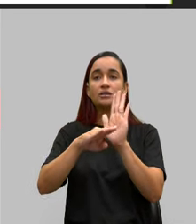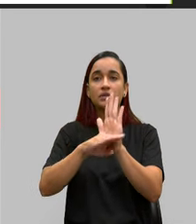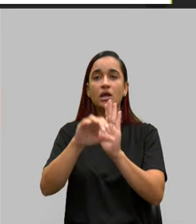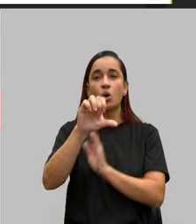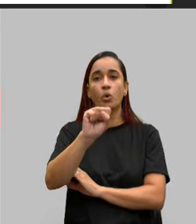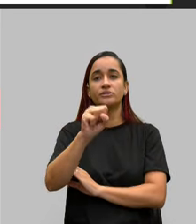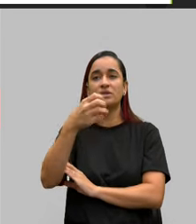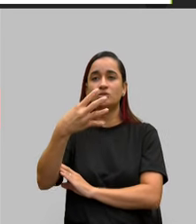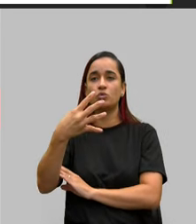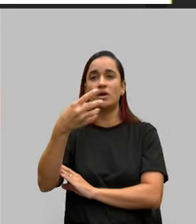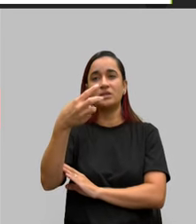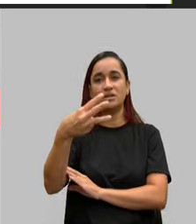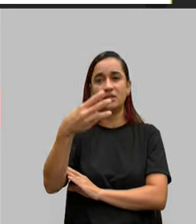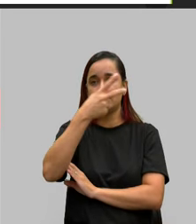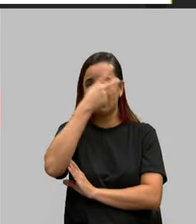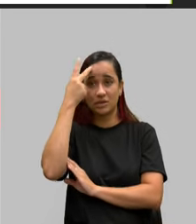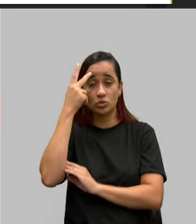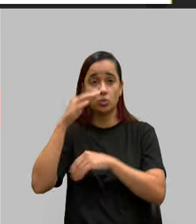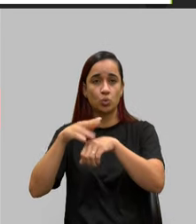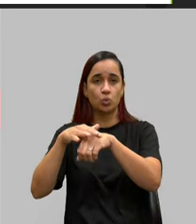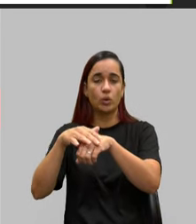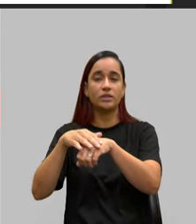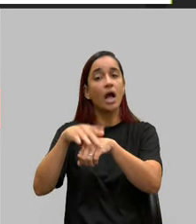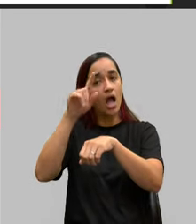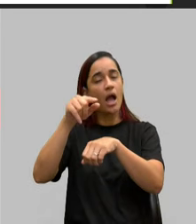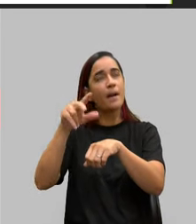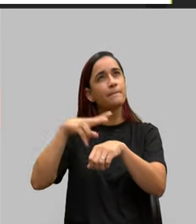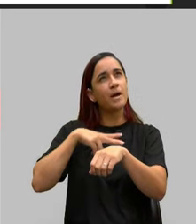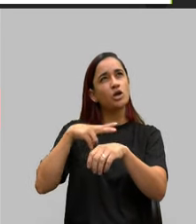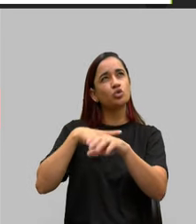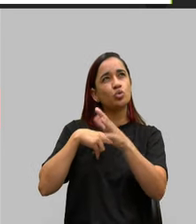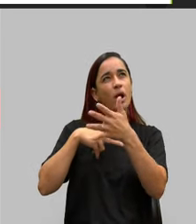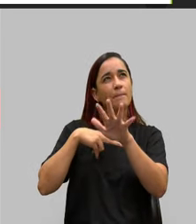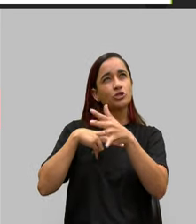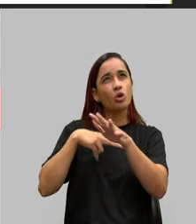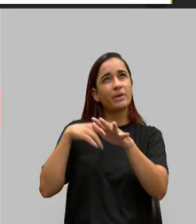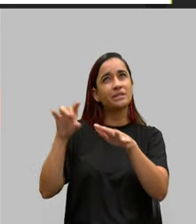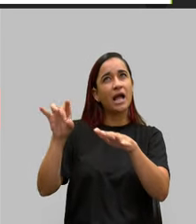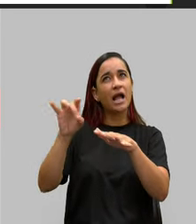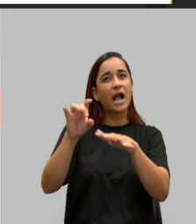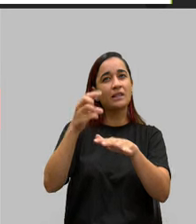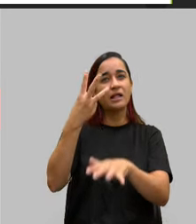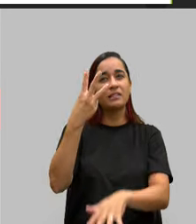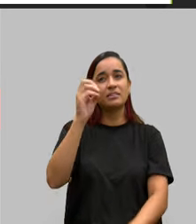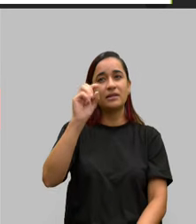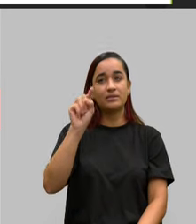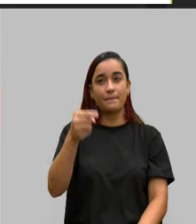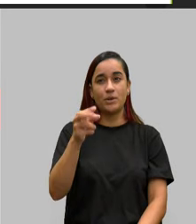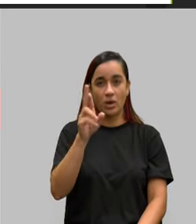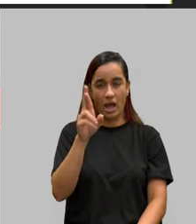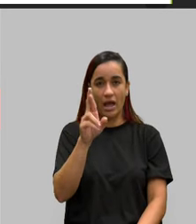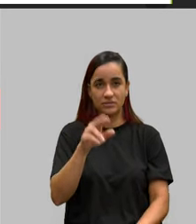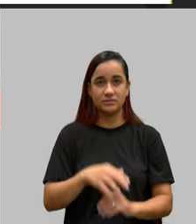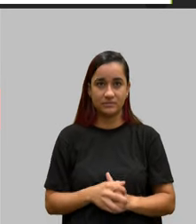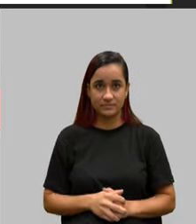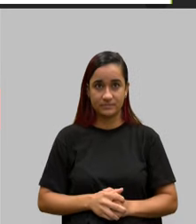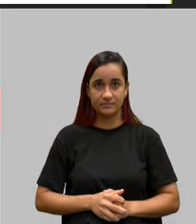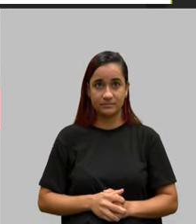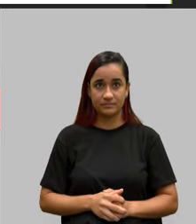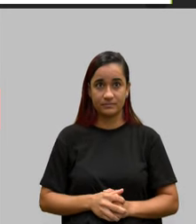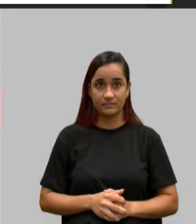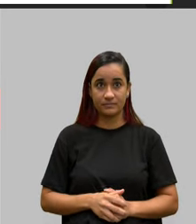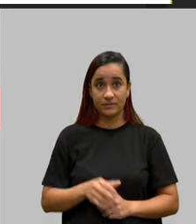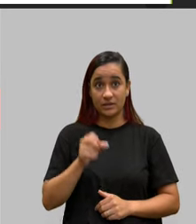pacientes o que dá uma média individual ano para cada paciente mais de R 30.000 fazendo